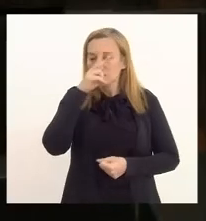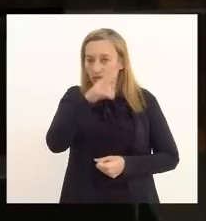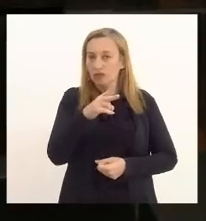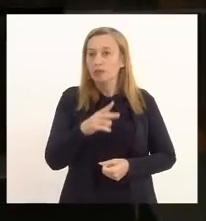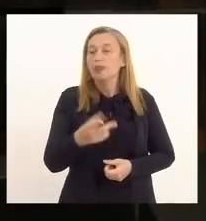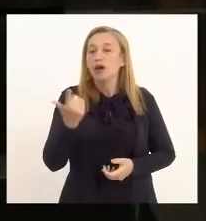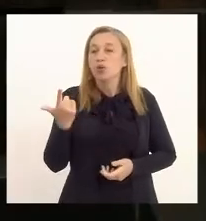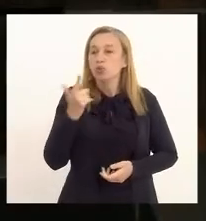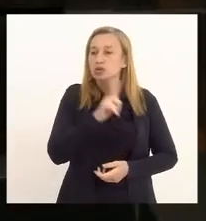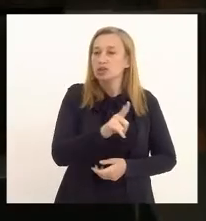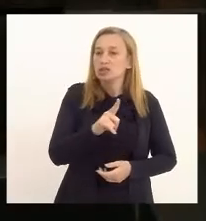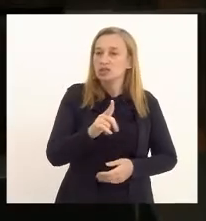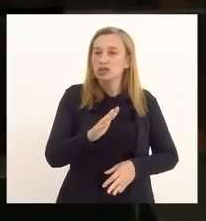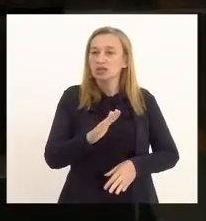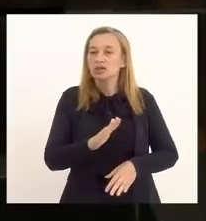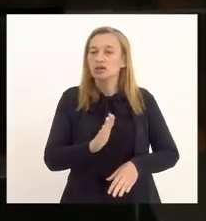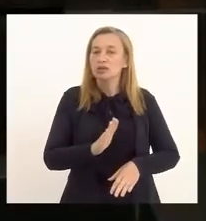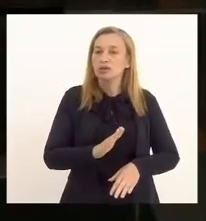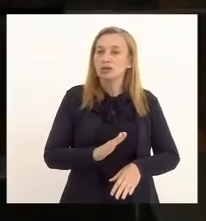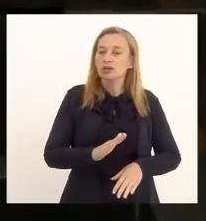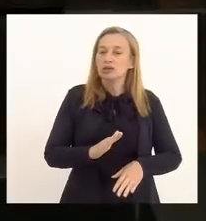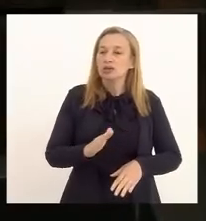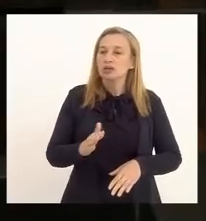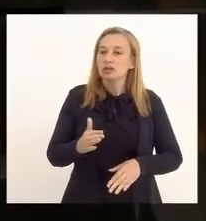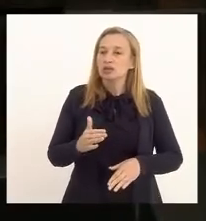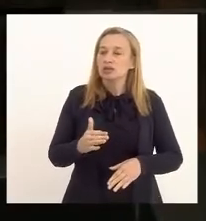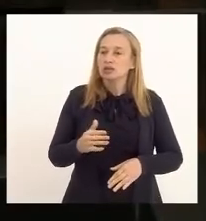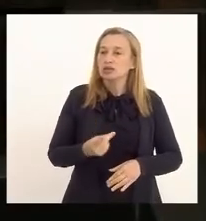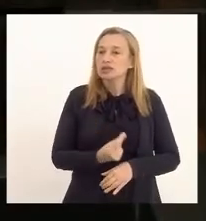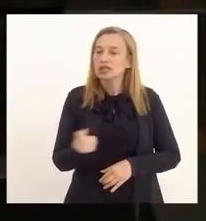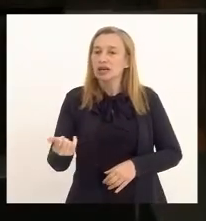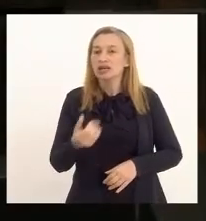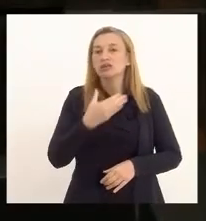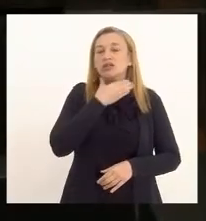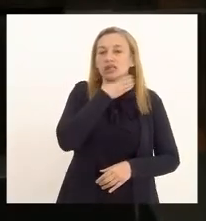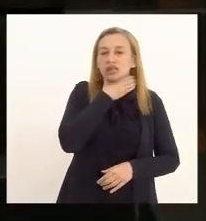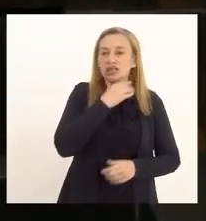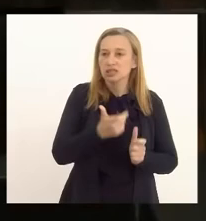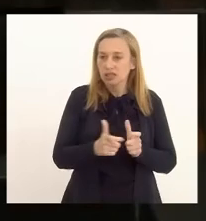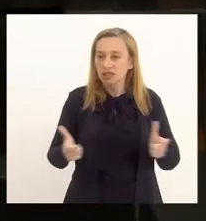conseguiu atravessar mais uma grande crise, agora uma crise causada pela pandemia,